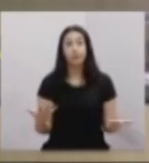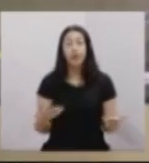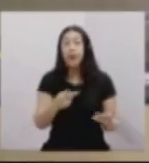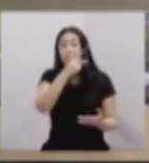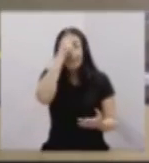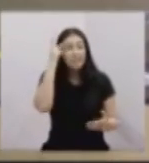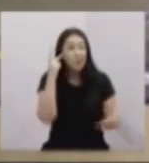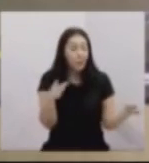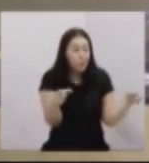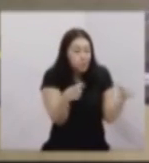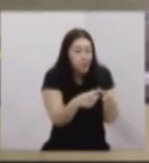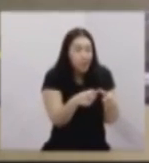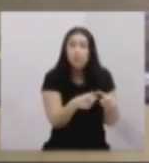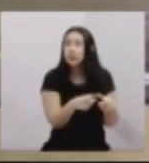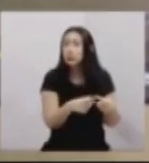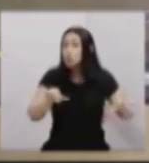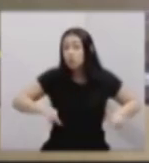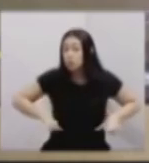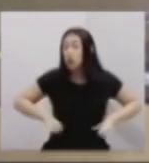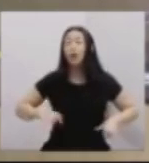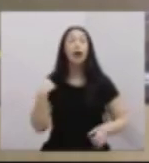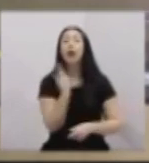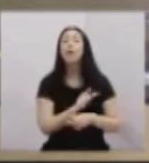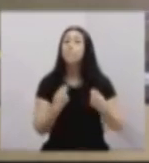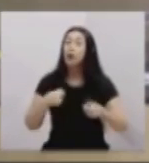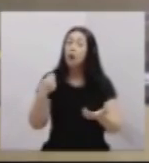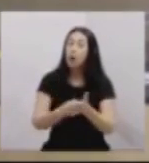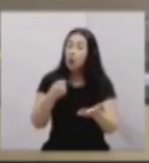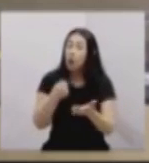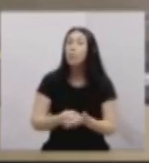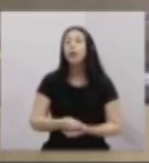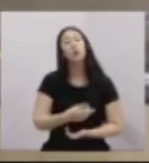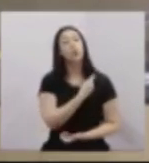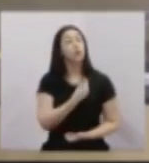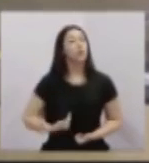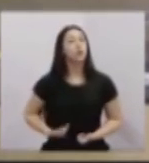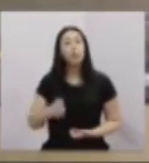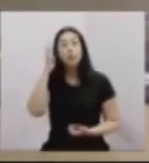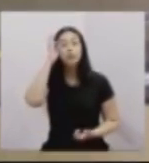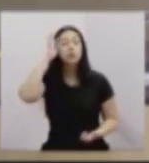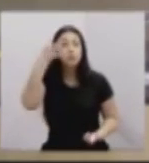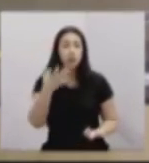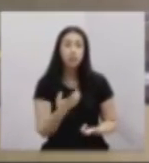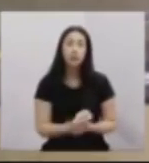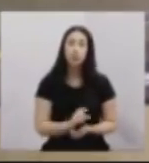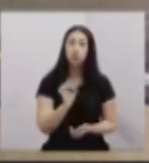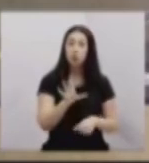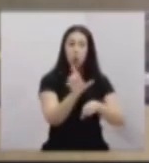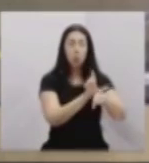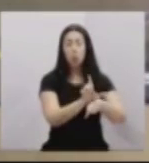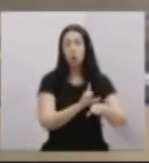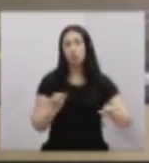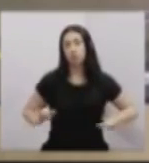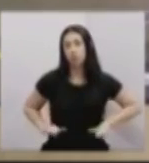estão pagando a conta, e é nesse sentido que a gente tem que cobrar o governador para que tome medidas para que o comerciante não continue sofrendo dessa